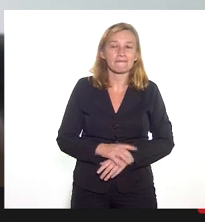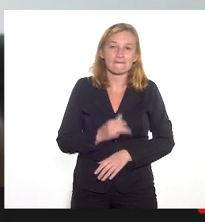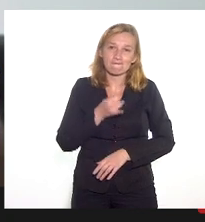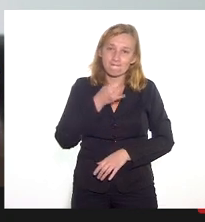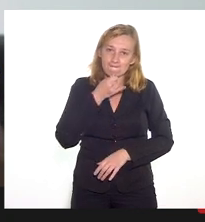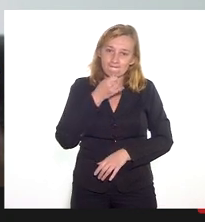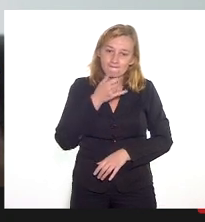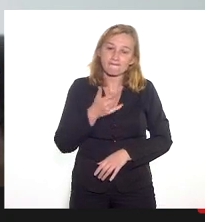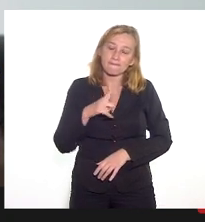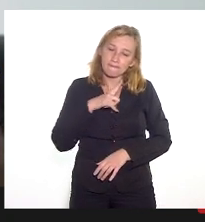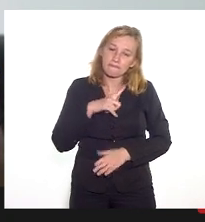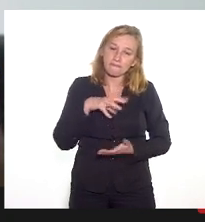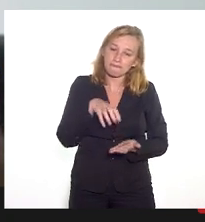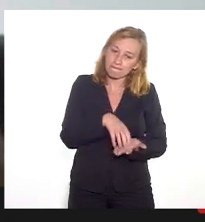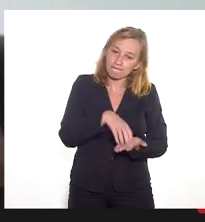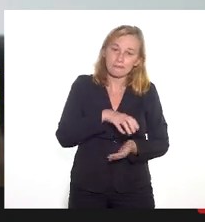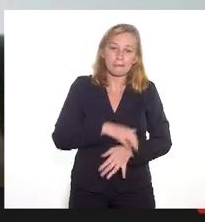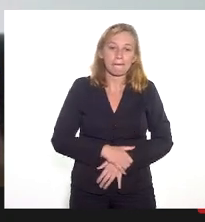Felizmente, nós temos setores que